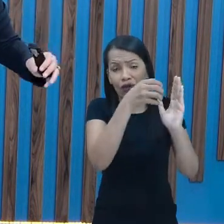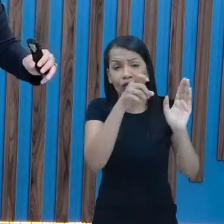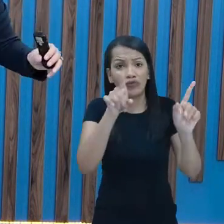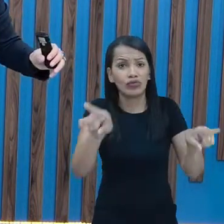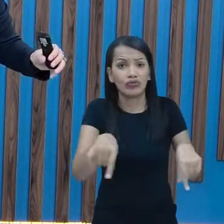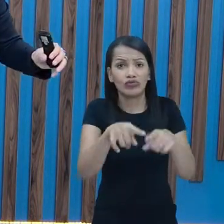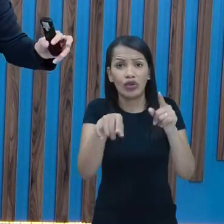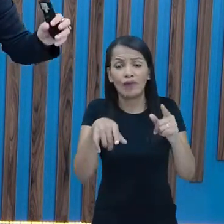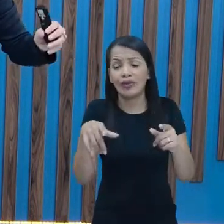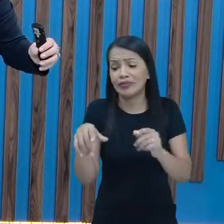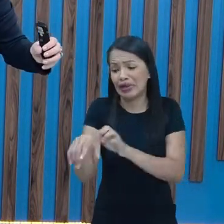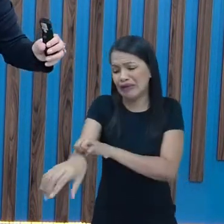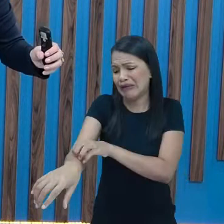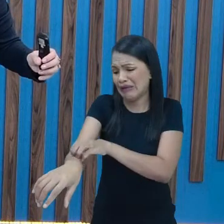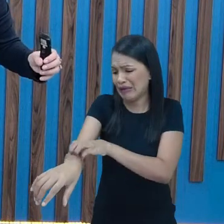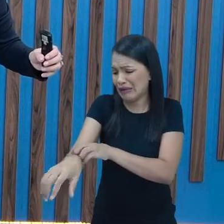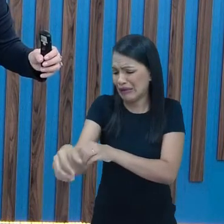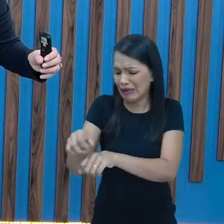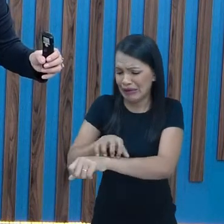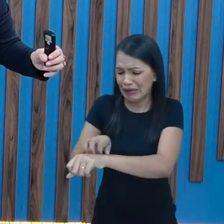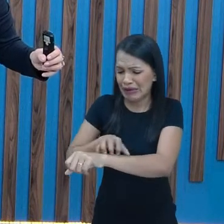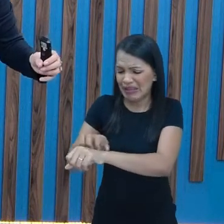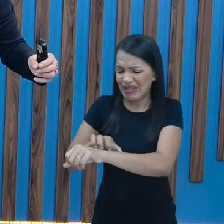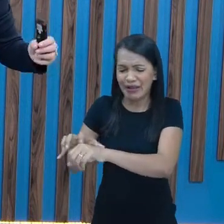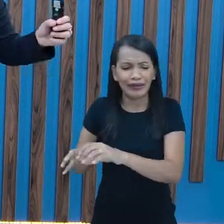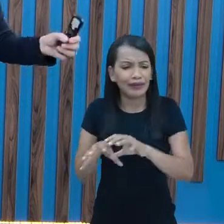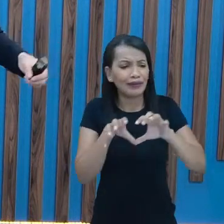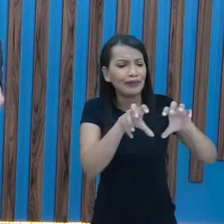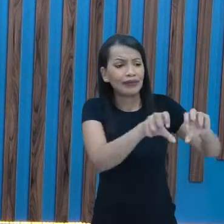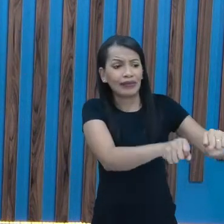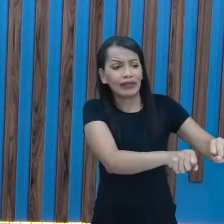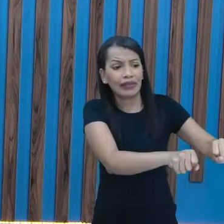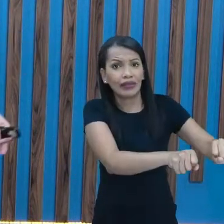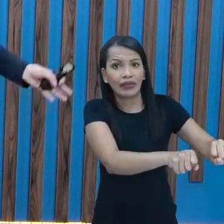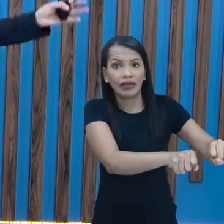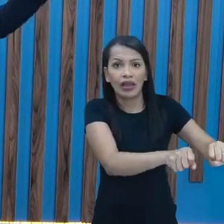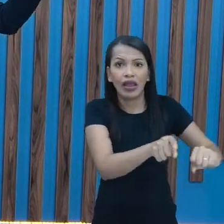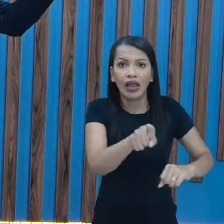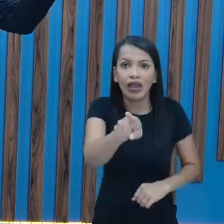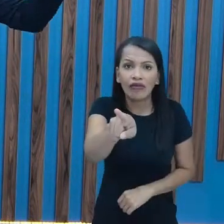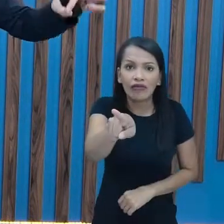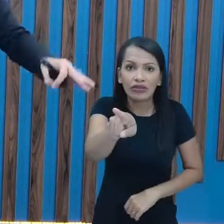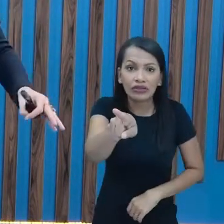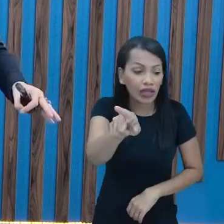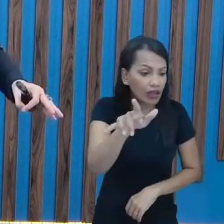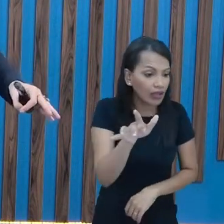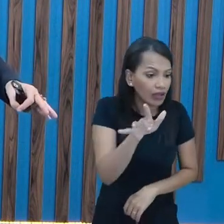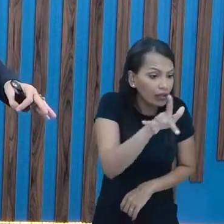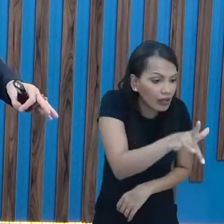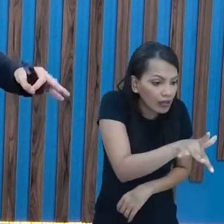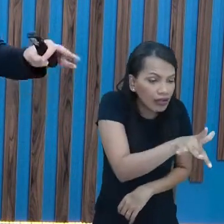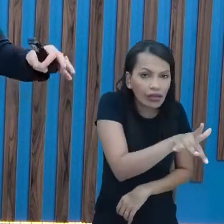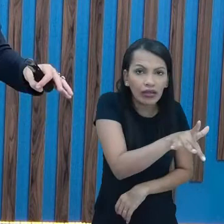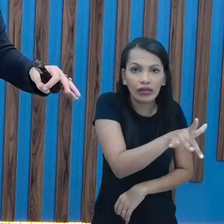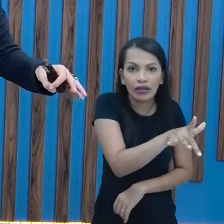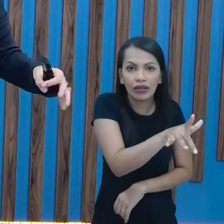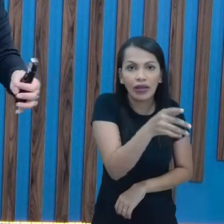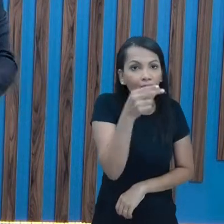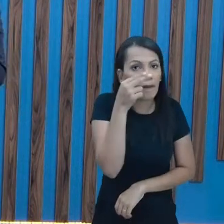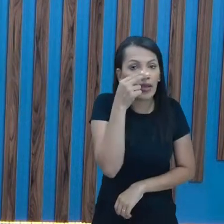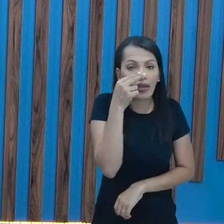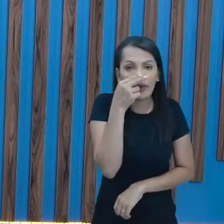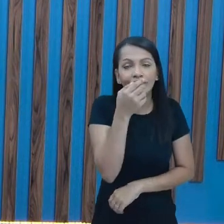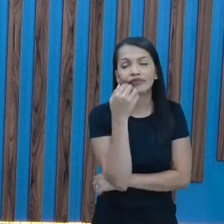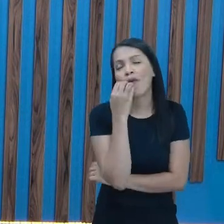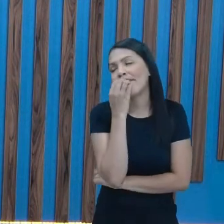ela botou lá a mão, ó. Aquilo ali está contaminado, gente. Aí você vai lá com sua mãozinha, toca no mesmo lugar. Depois que você tocou,